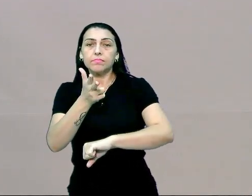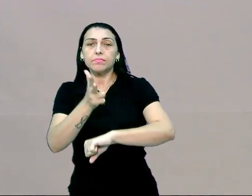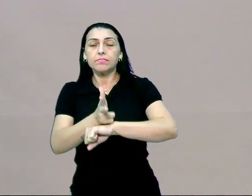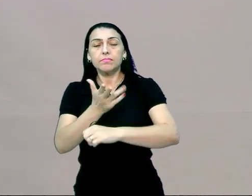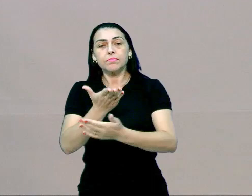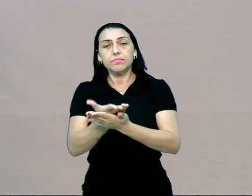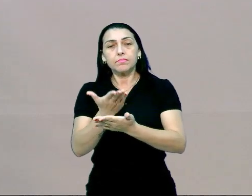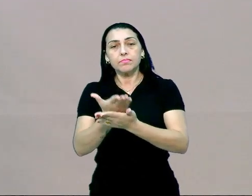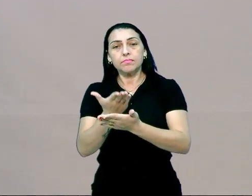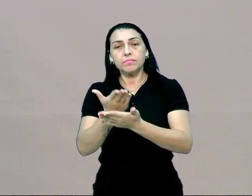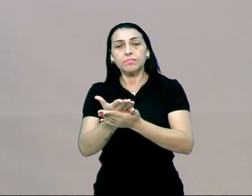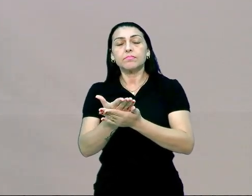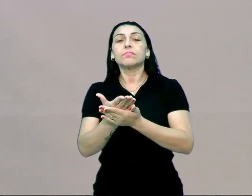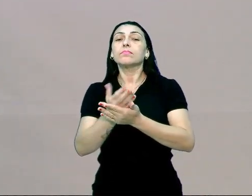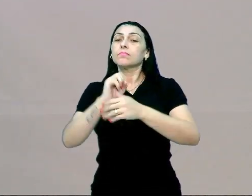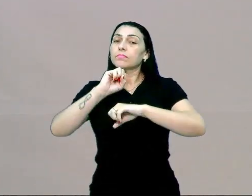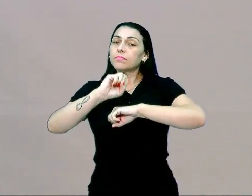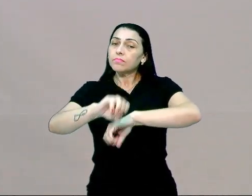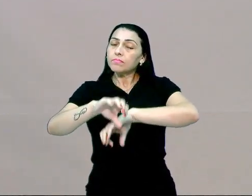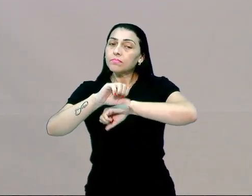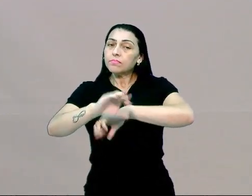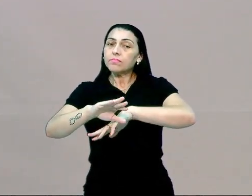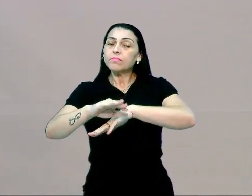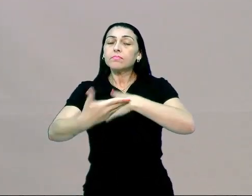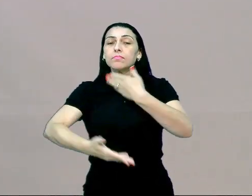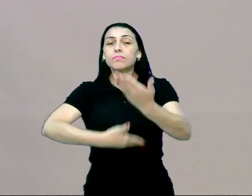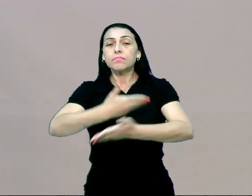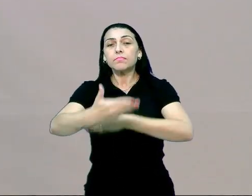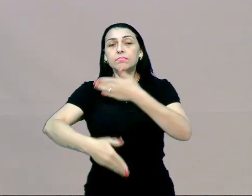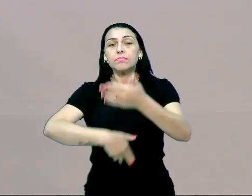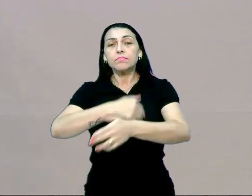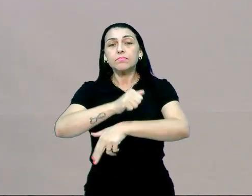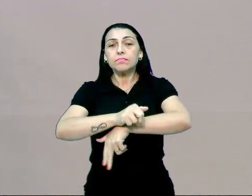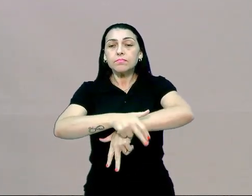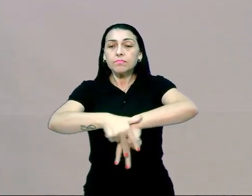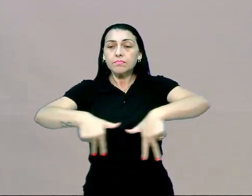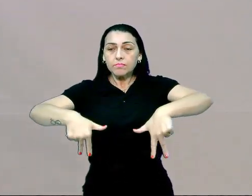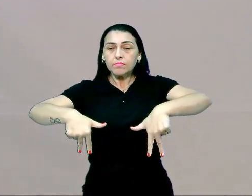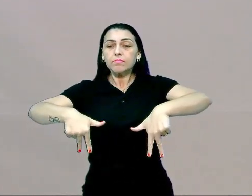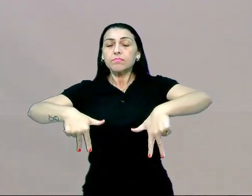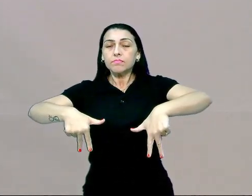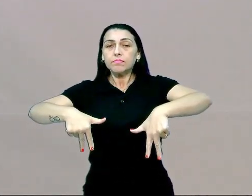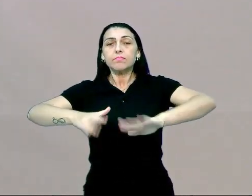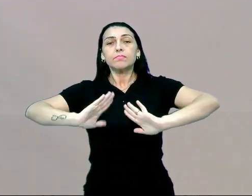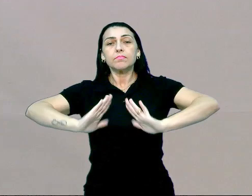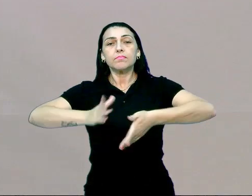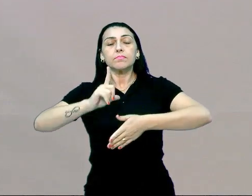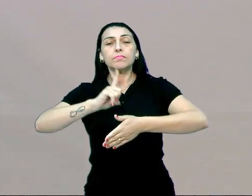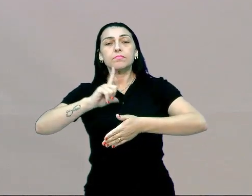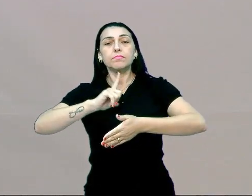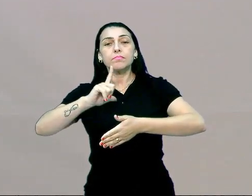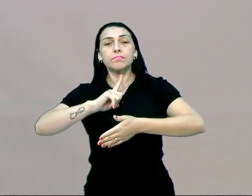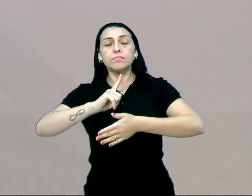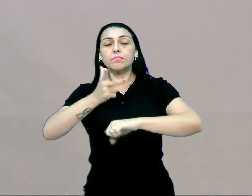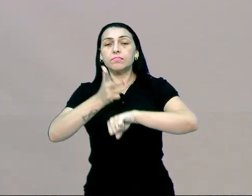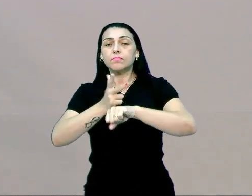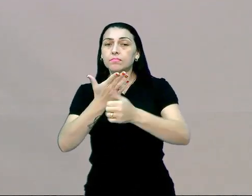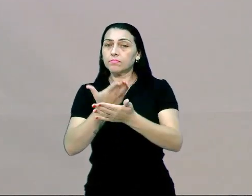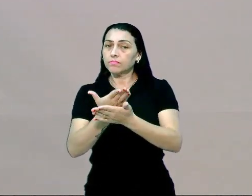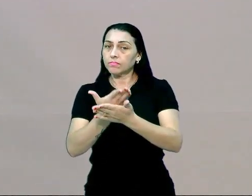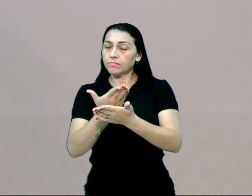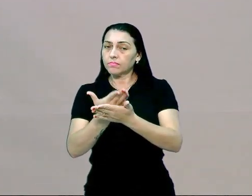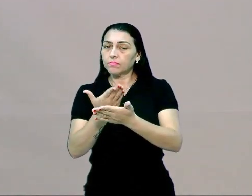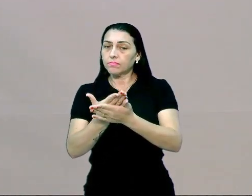que nós estamos tratando a respeito das relações de gênero. Nós já tivemos uma